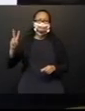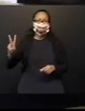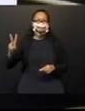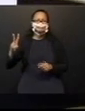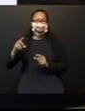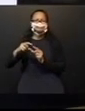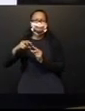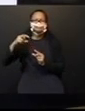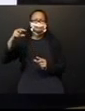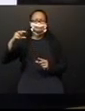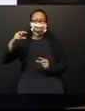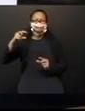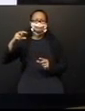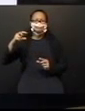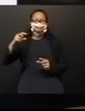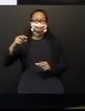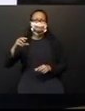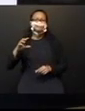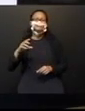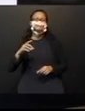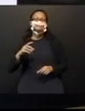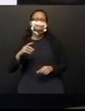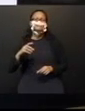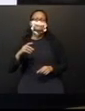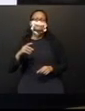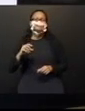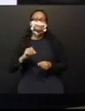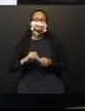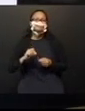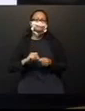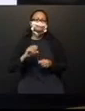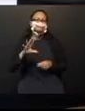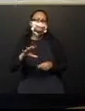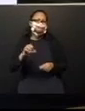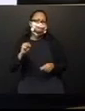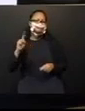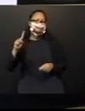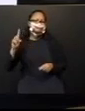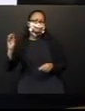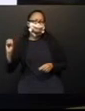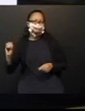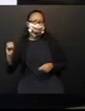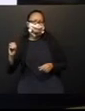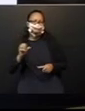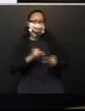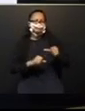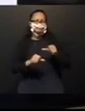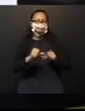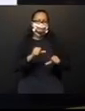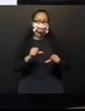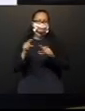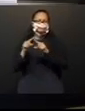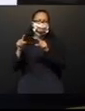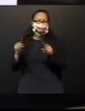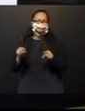que eu tenho que fazer? Pegar as 10, trocar por uma placa de 100 e vão me sobrar